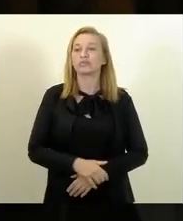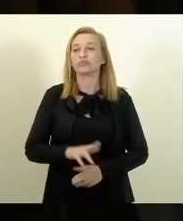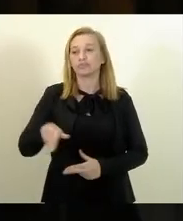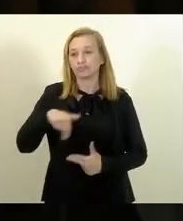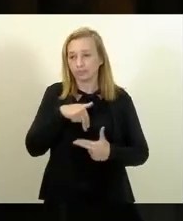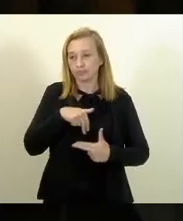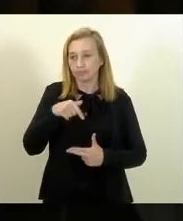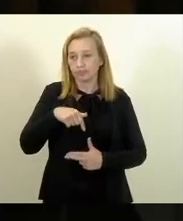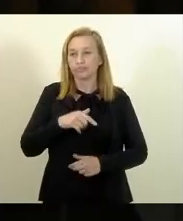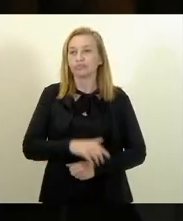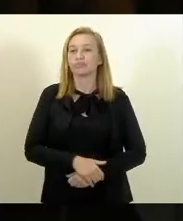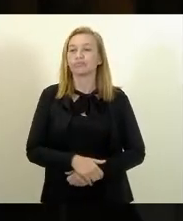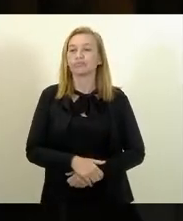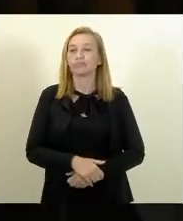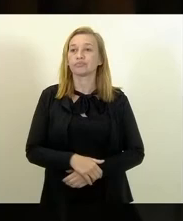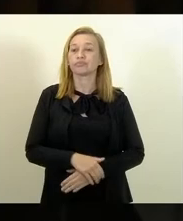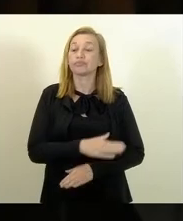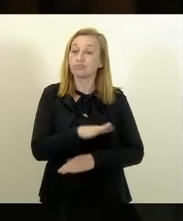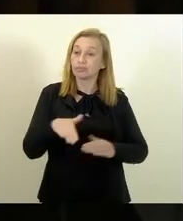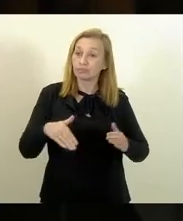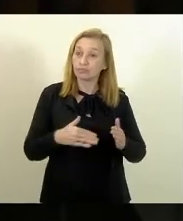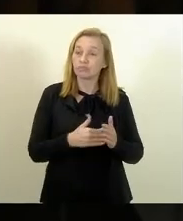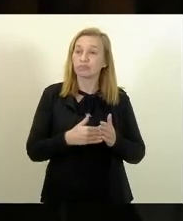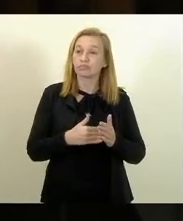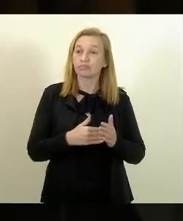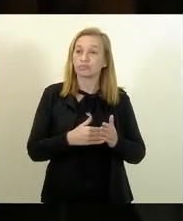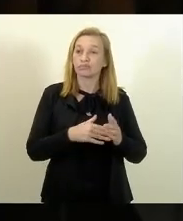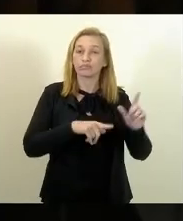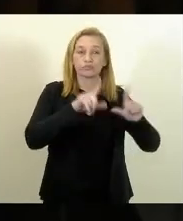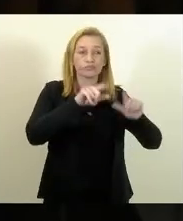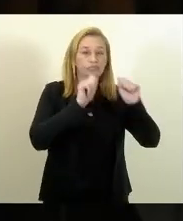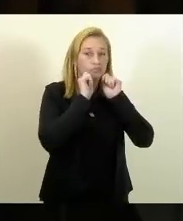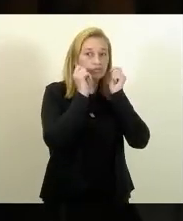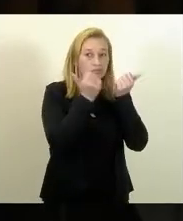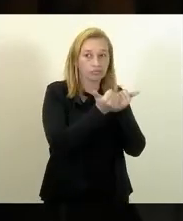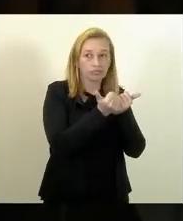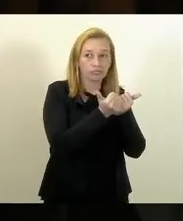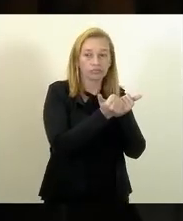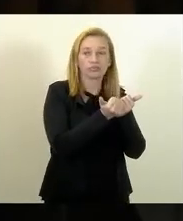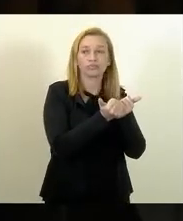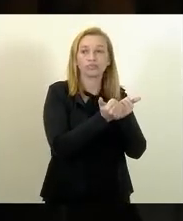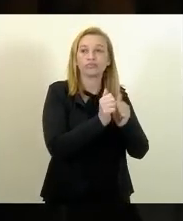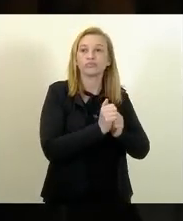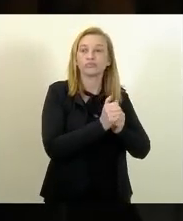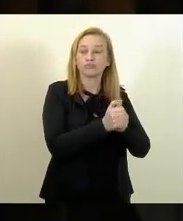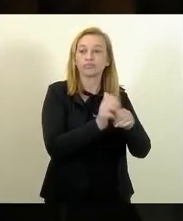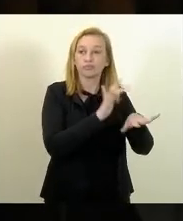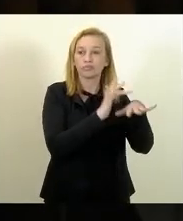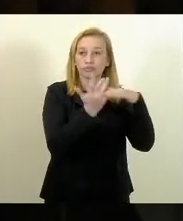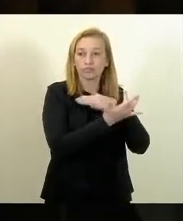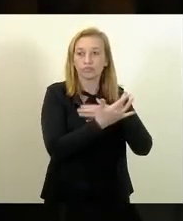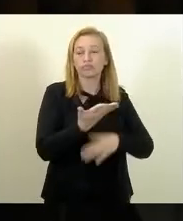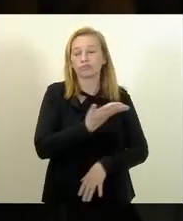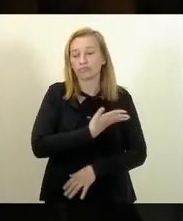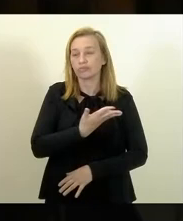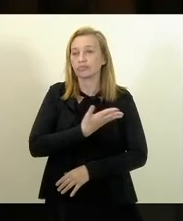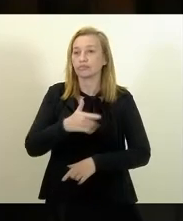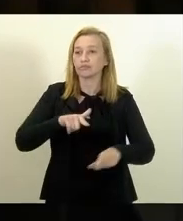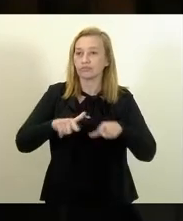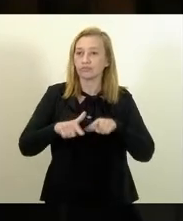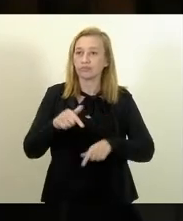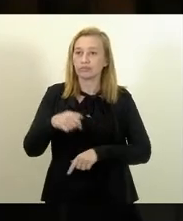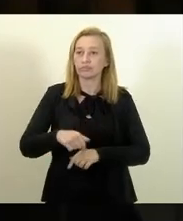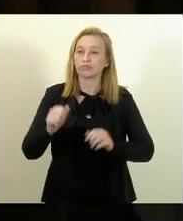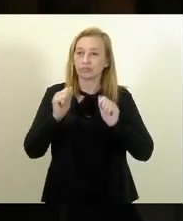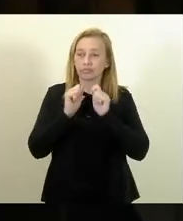tribuna. Cidadãos e cidadãs que nos assistem pela TV Alerj, nos seguem pelas redes sociais, colegas de trabalho aqui do